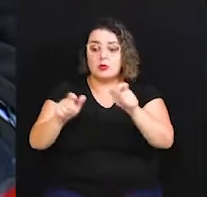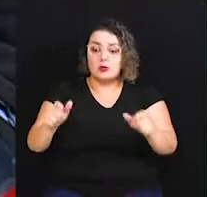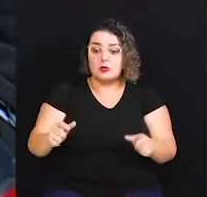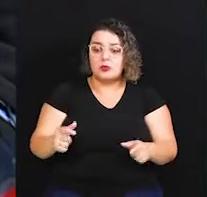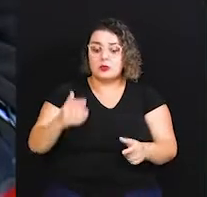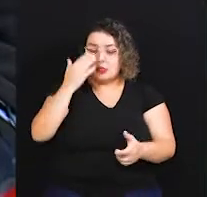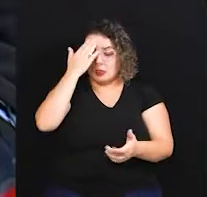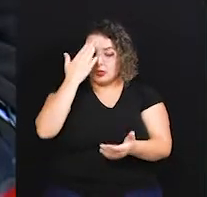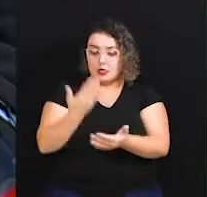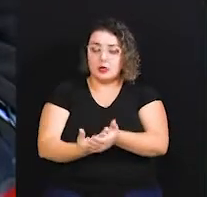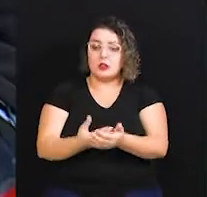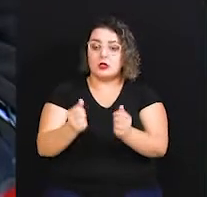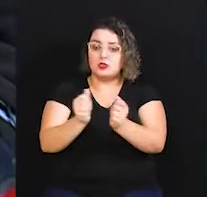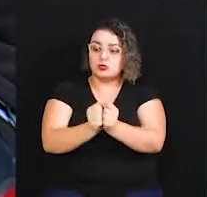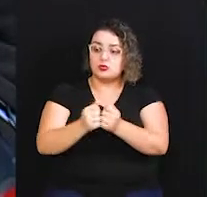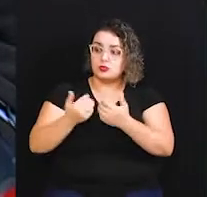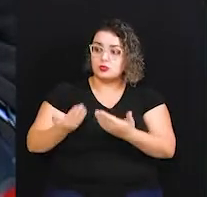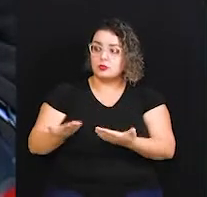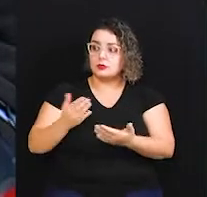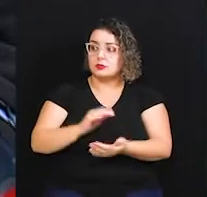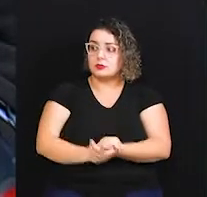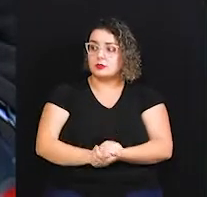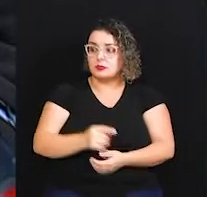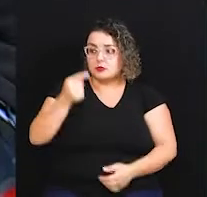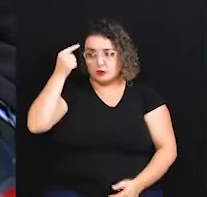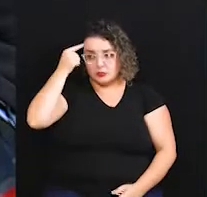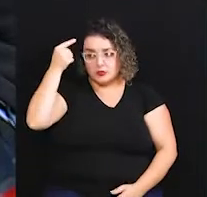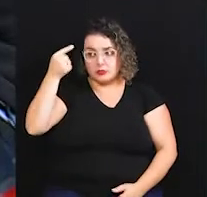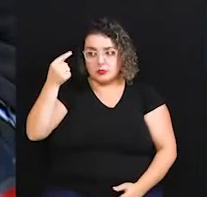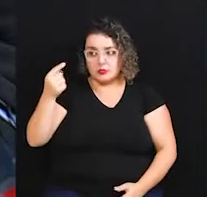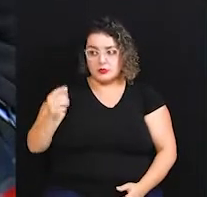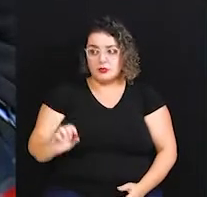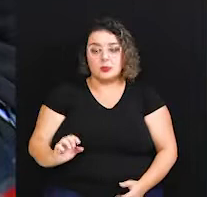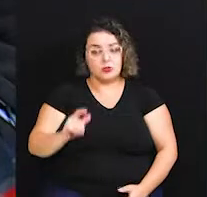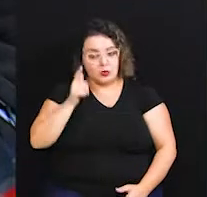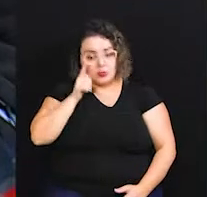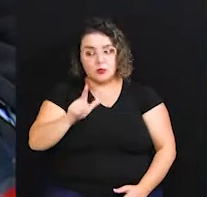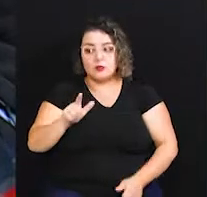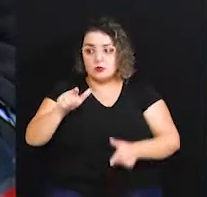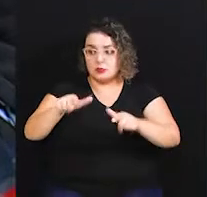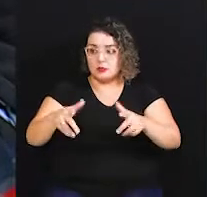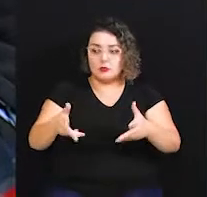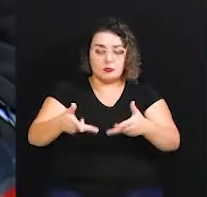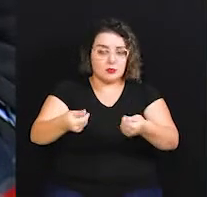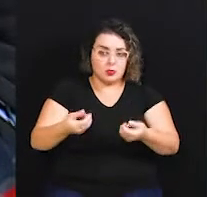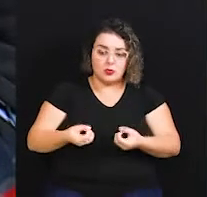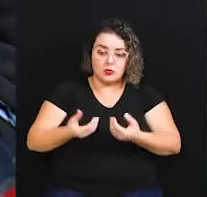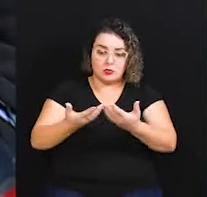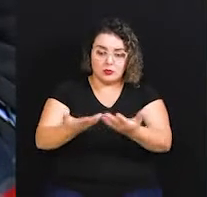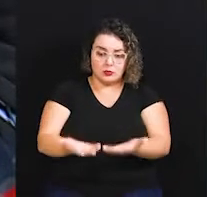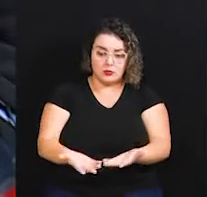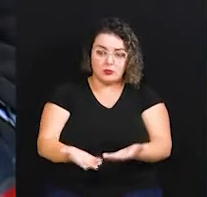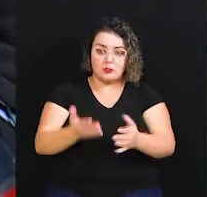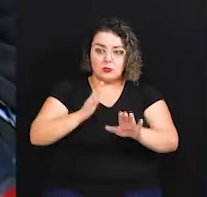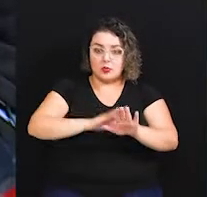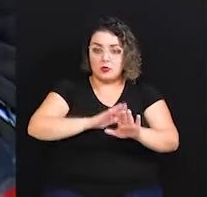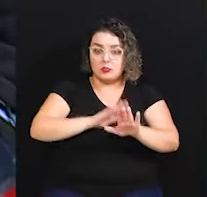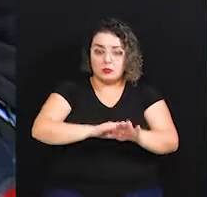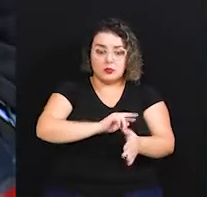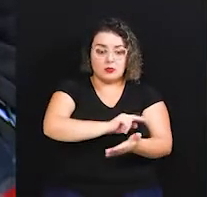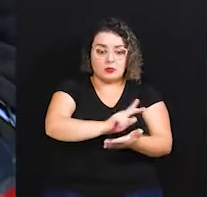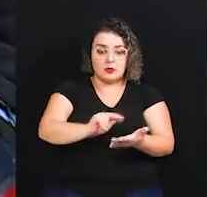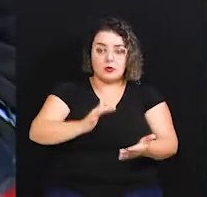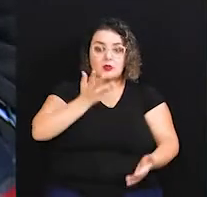pessoas acreditarem junto contigo nessa ideia e culminar nesse espaço maravilhoso que hoje vocês têm aqui e oferecendo atividades